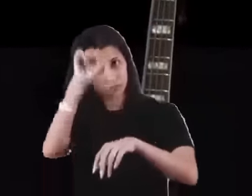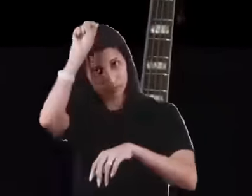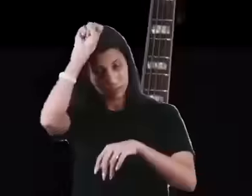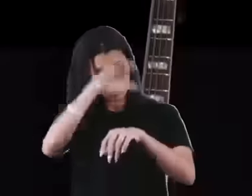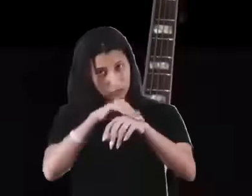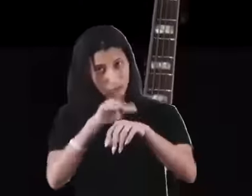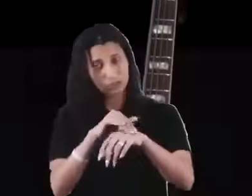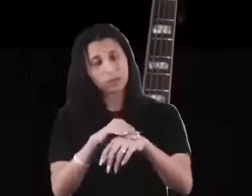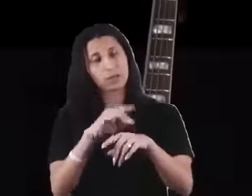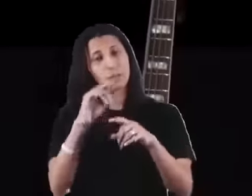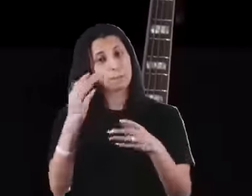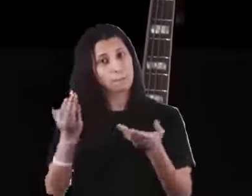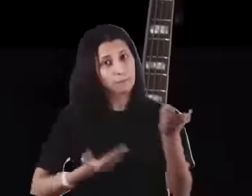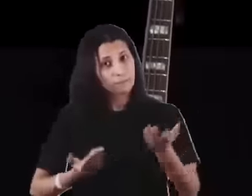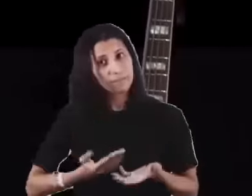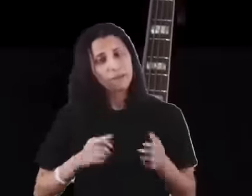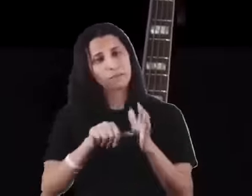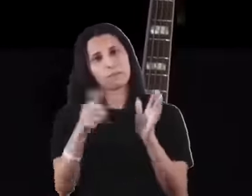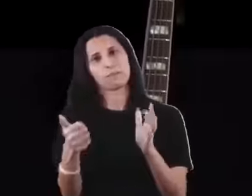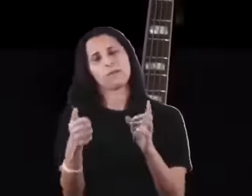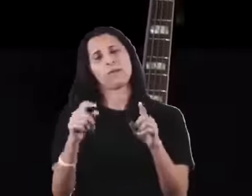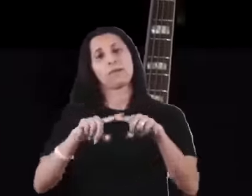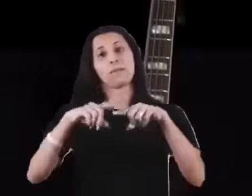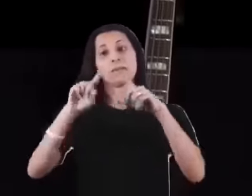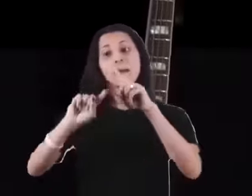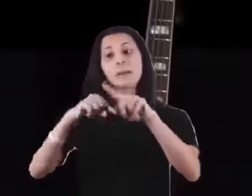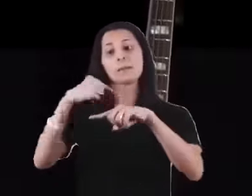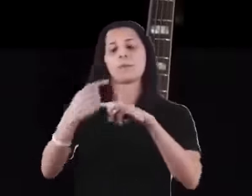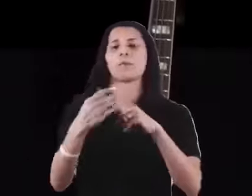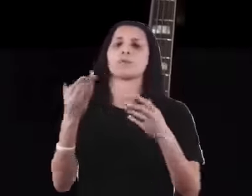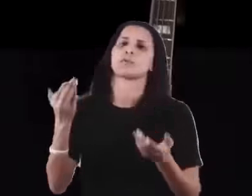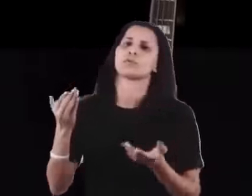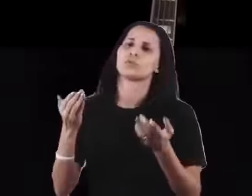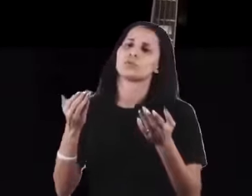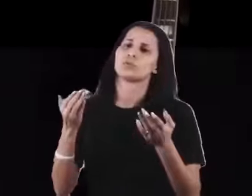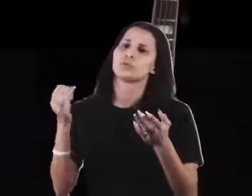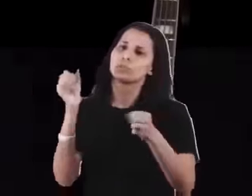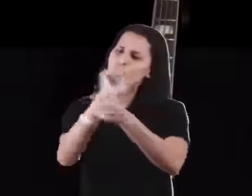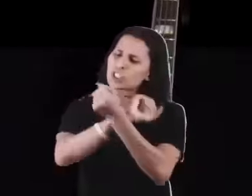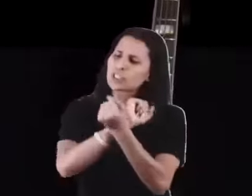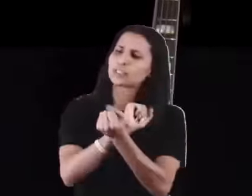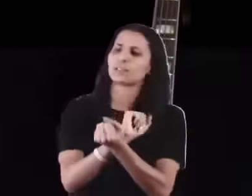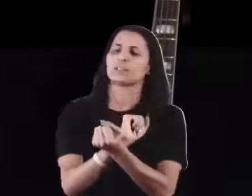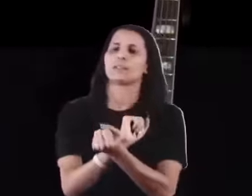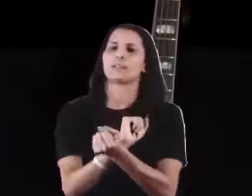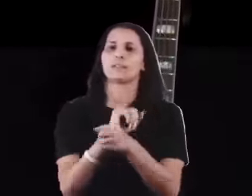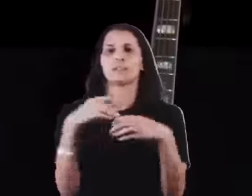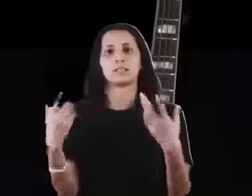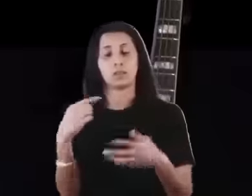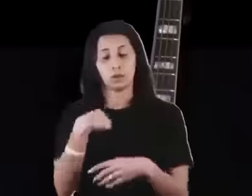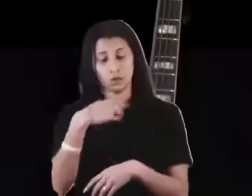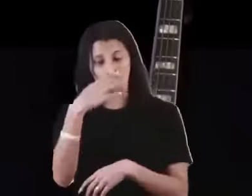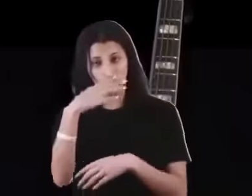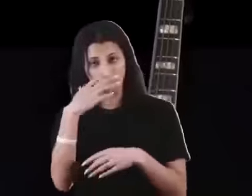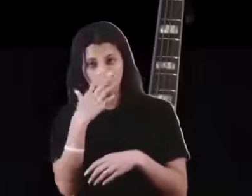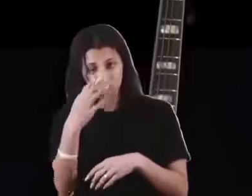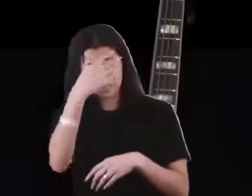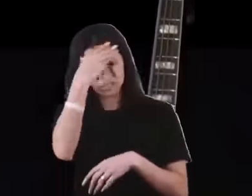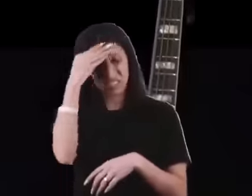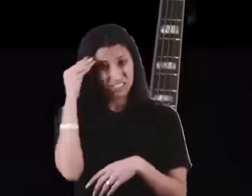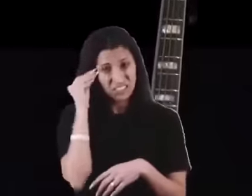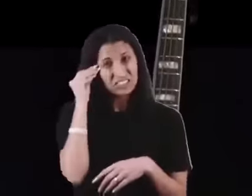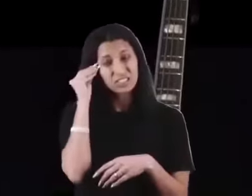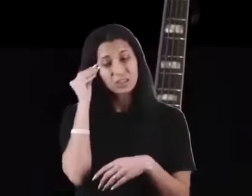a capacidade de dizer o nome dela nem do filho ela teve eu acho que ela tem um pouquinho de amnésia né Eu acho que ela esqueceu que foi